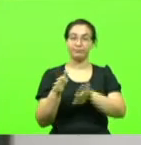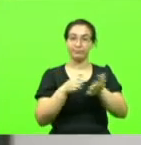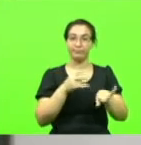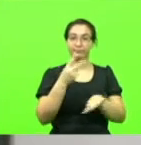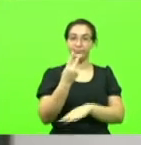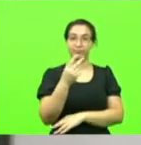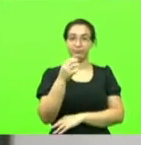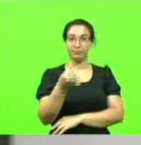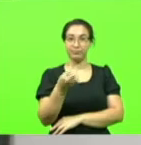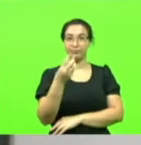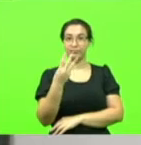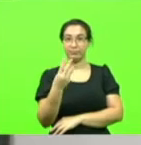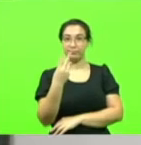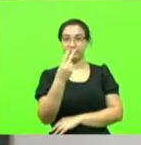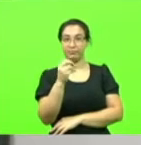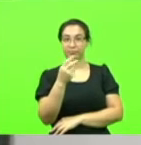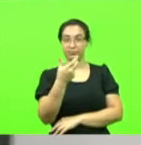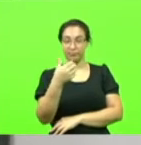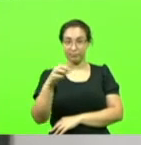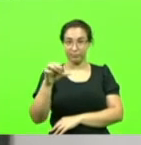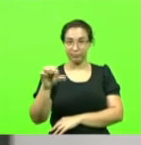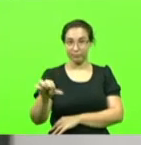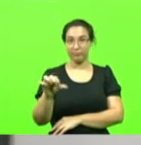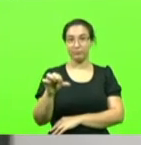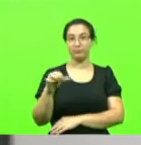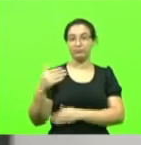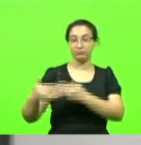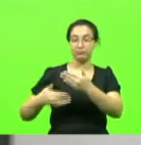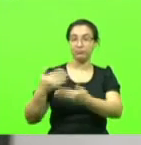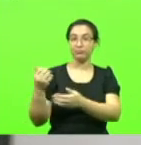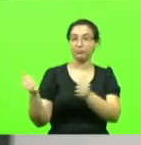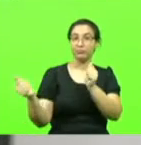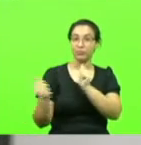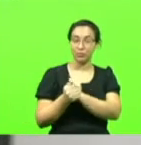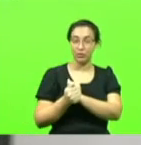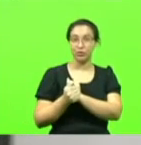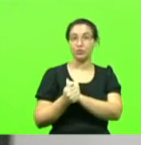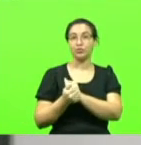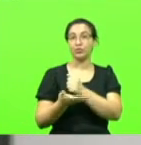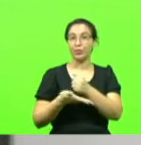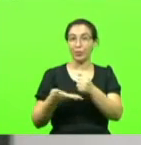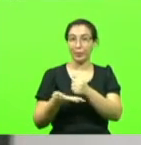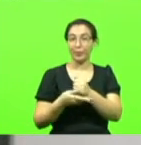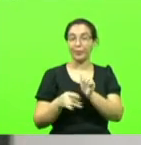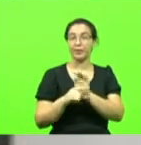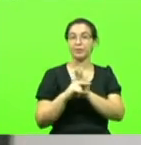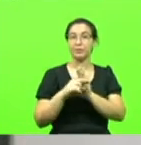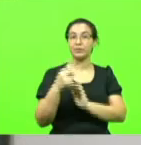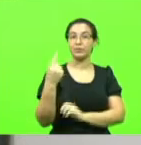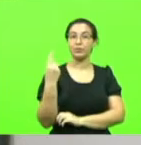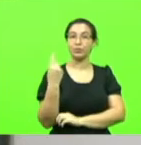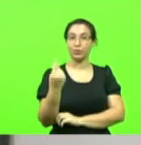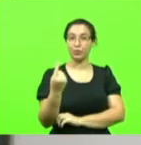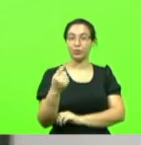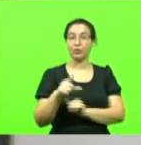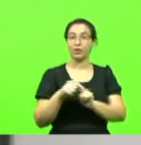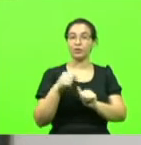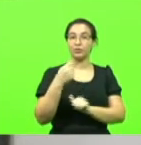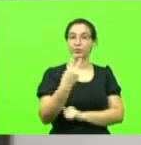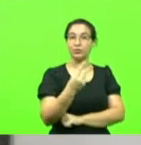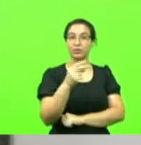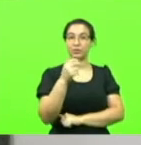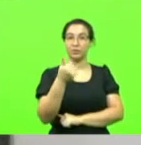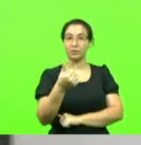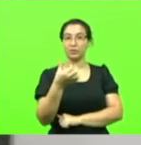2019 para que tem em tramitação processual conjunta com fundamento no parágrafo único do artigo 216